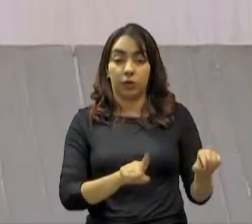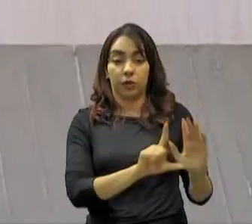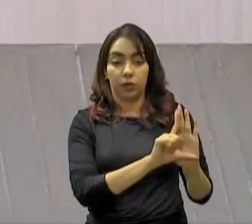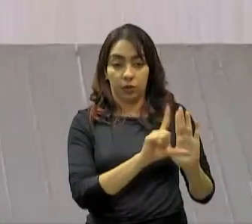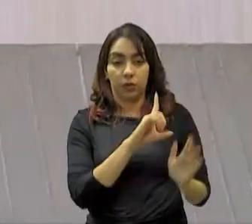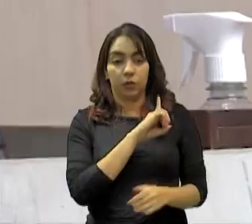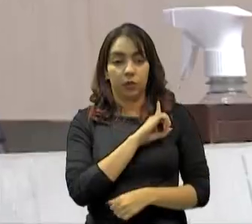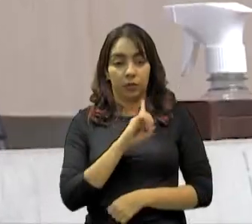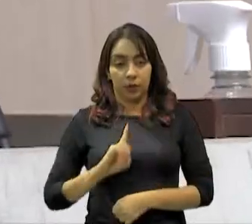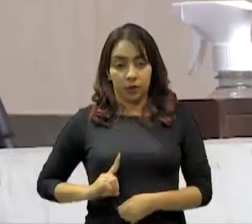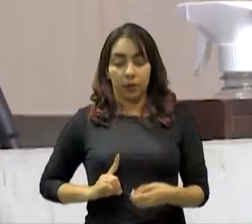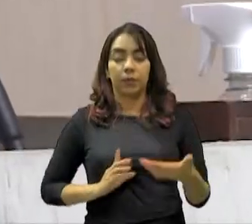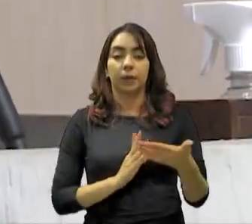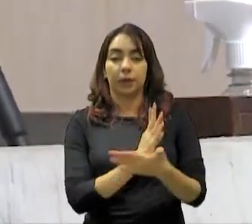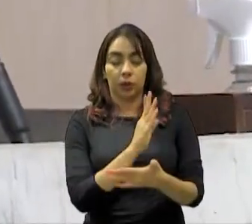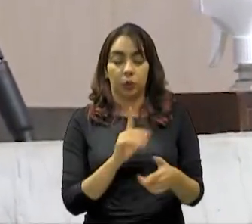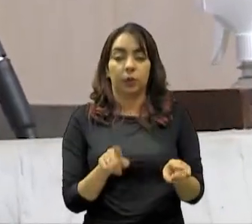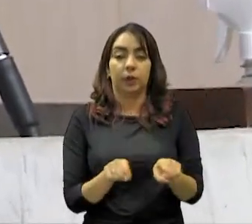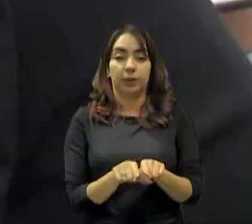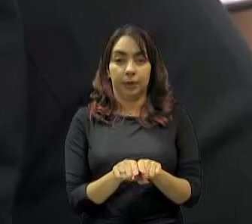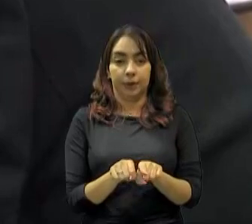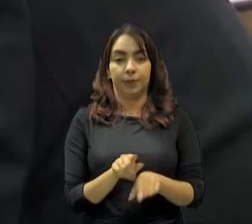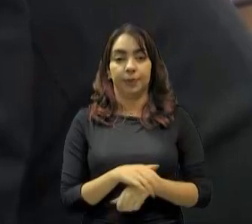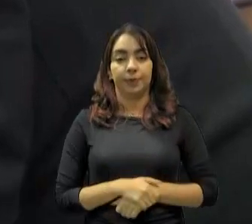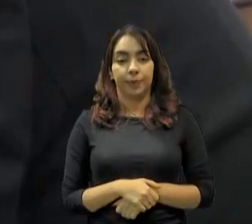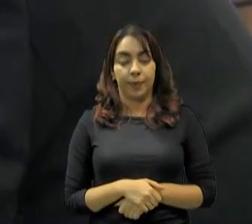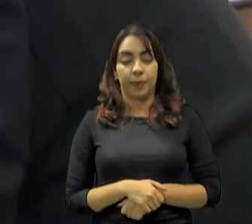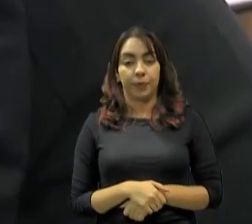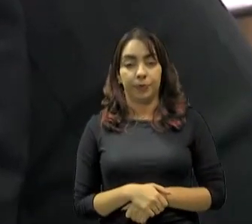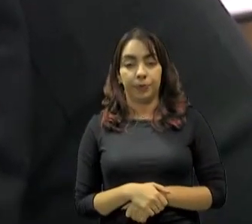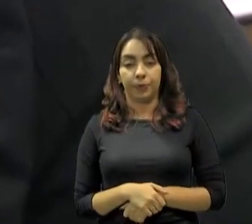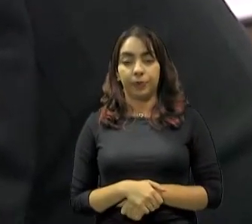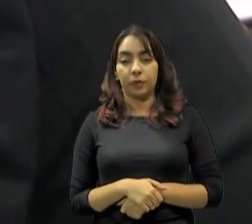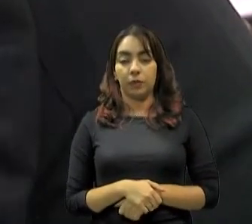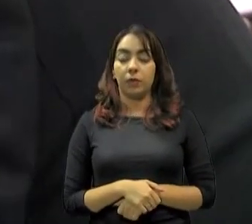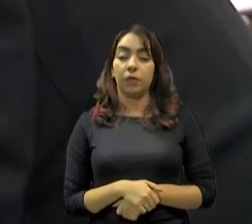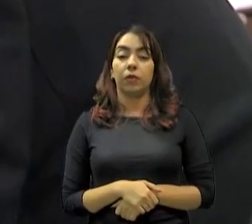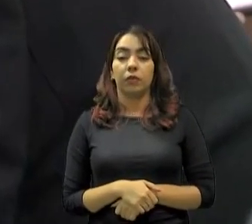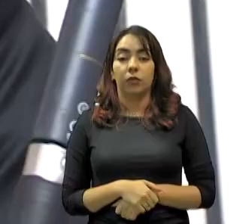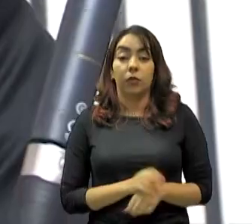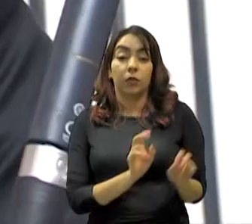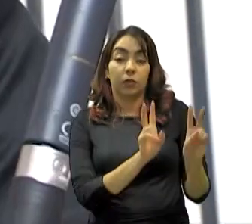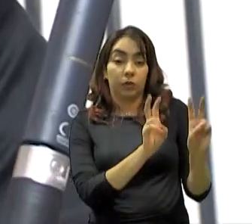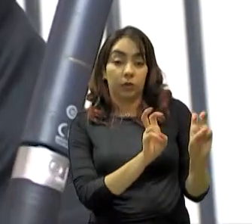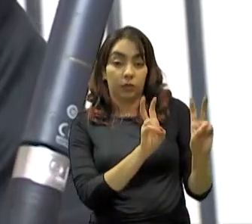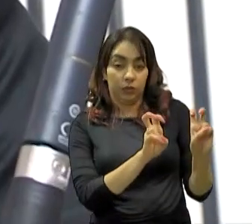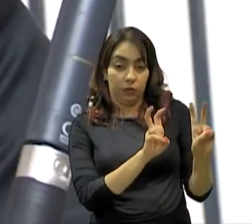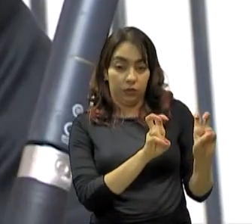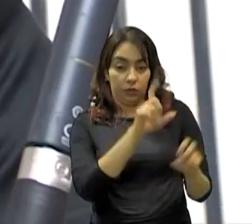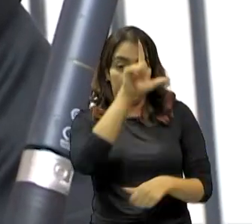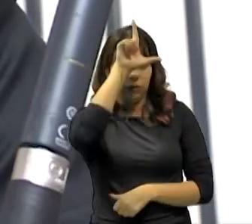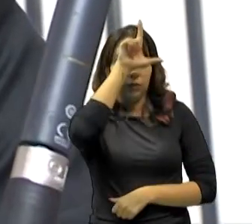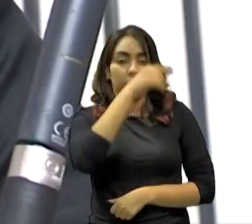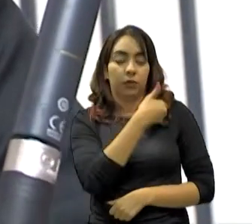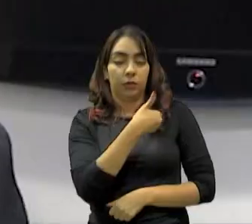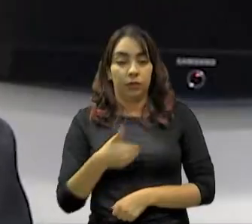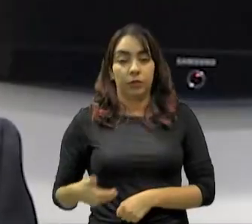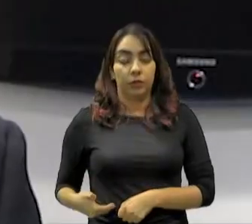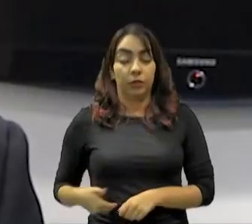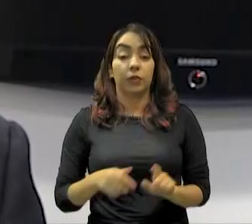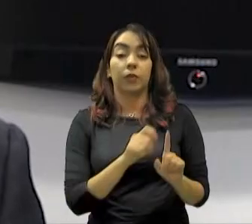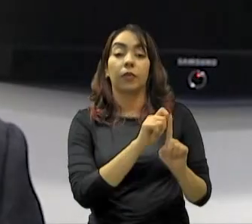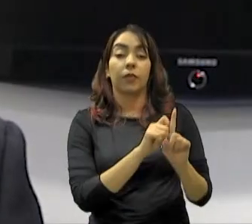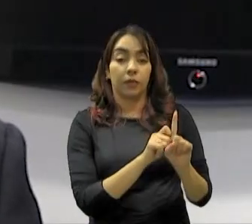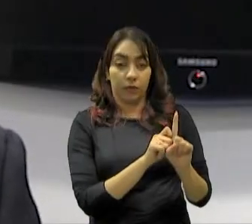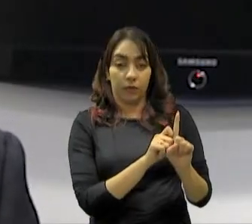foram aprovados na sessão desta quarta-feira. Entre eles, destaca-se o do líder do governo, que institui o mês de agosto como o